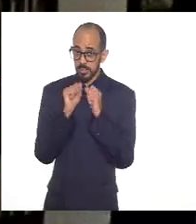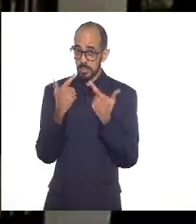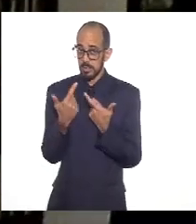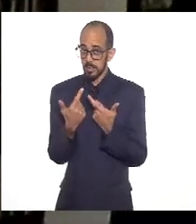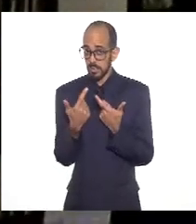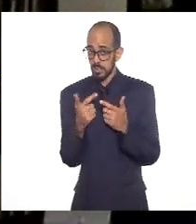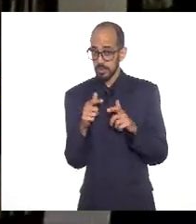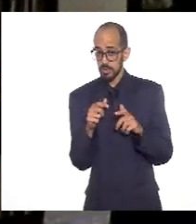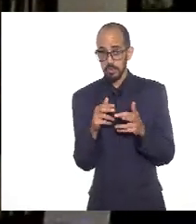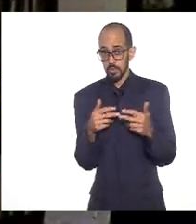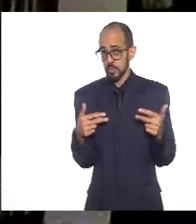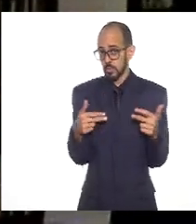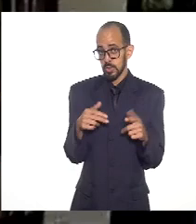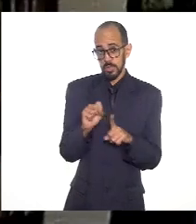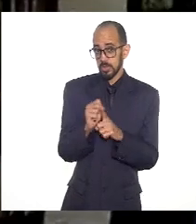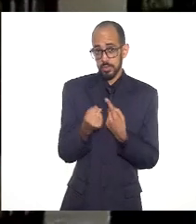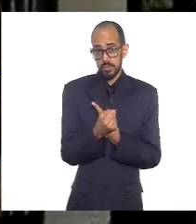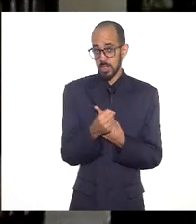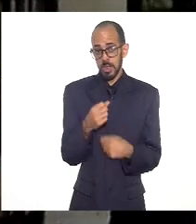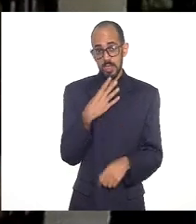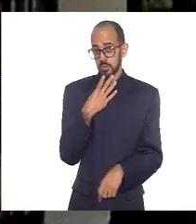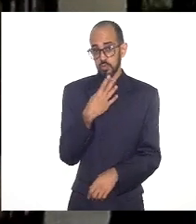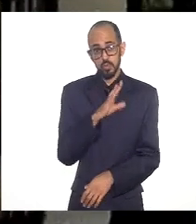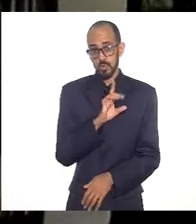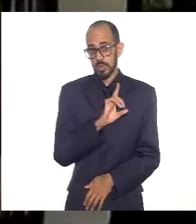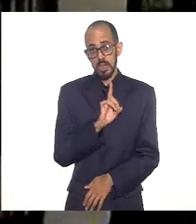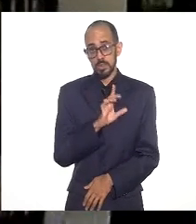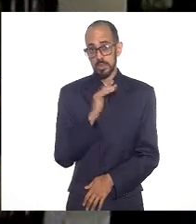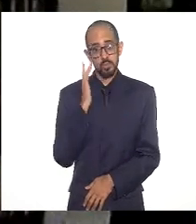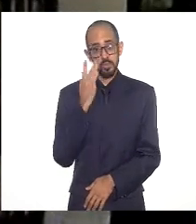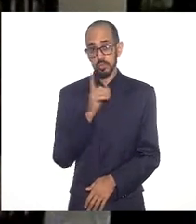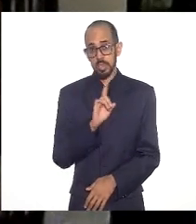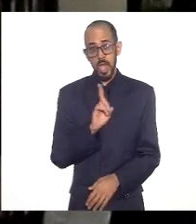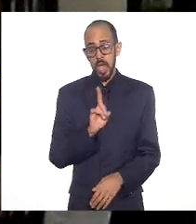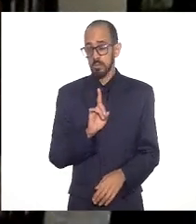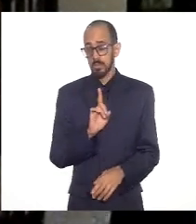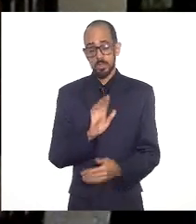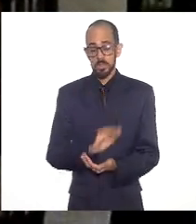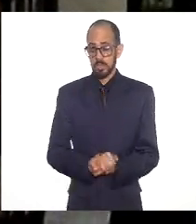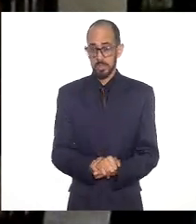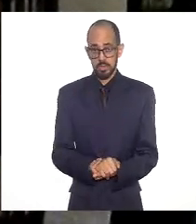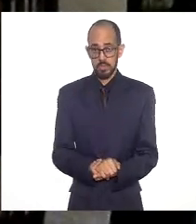às vezes não tem conhecimento nem da metade do que nós produzimos.